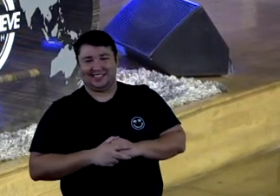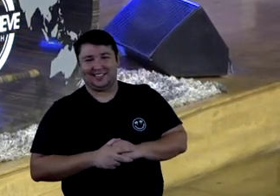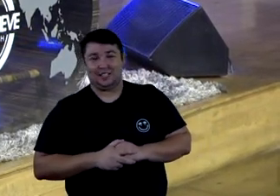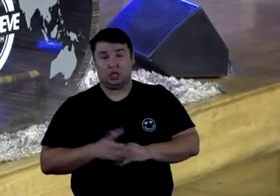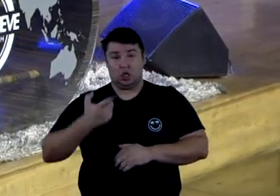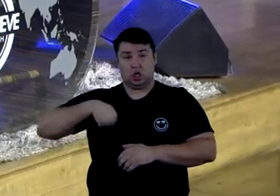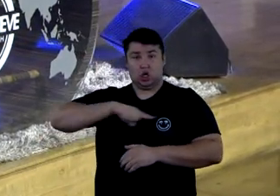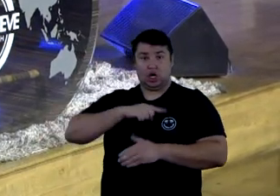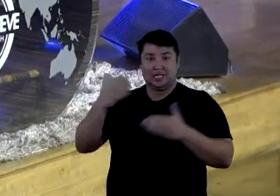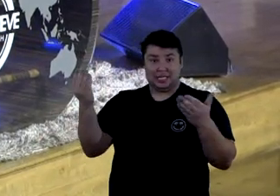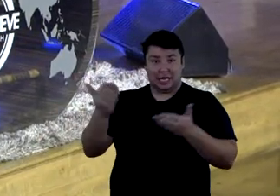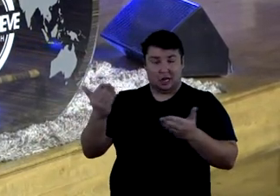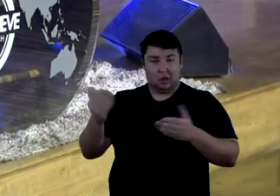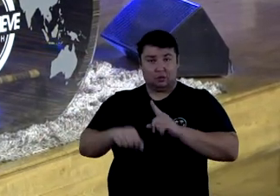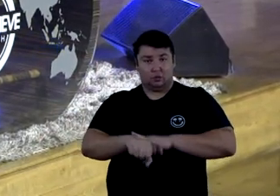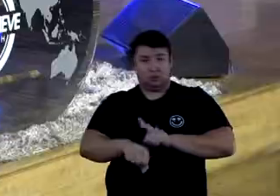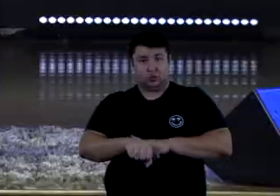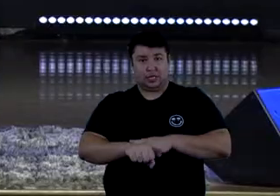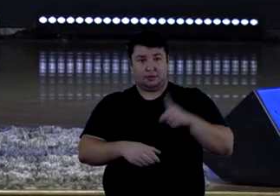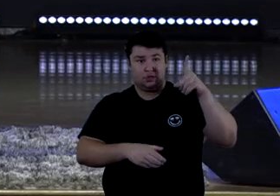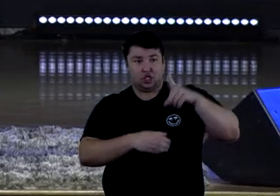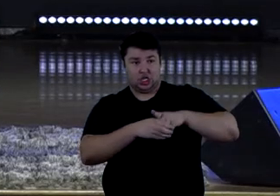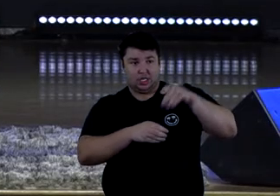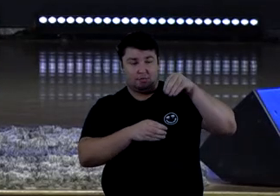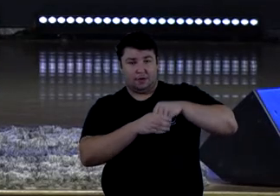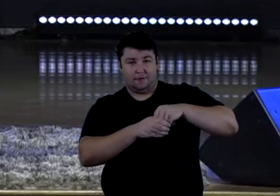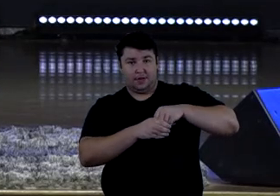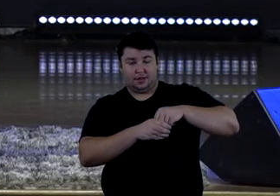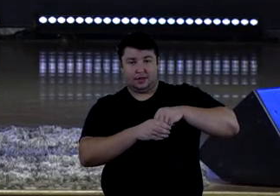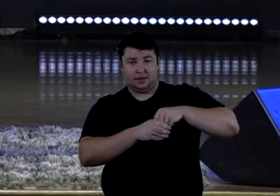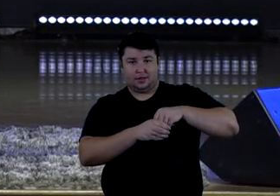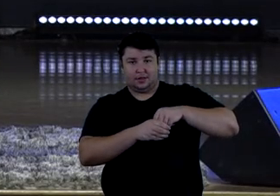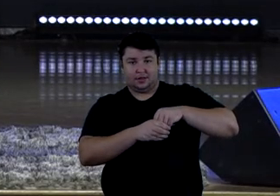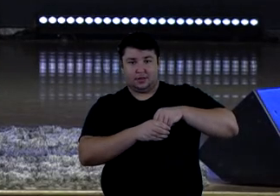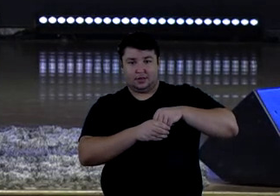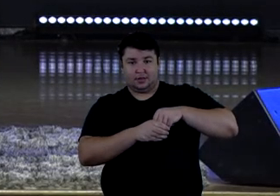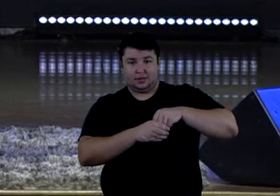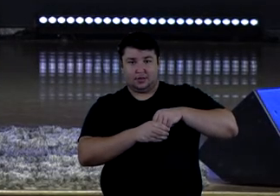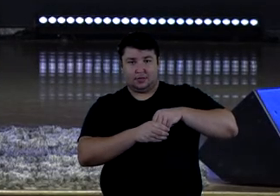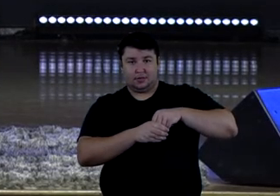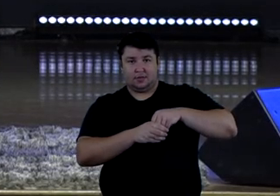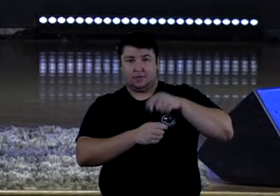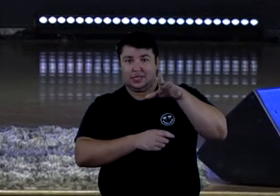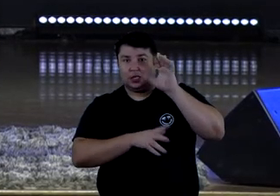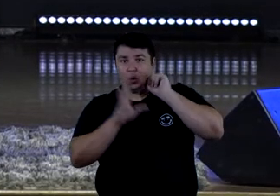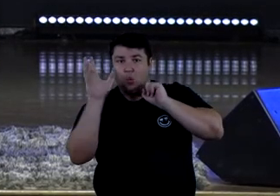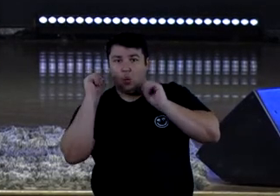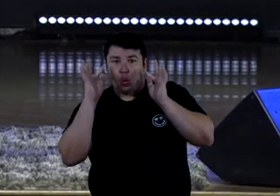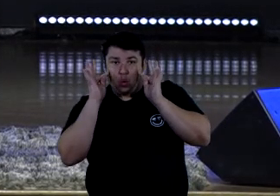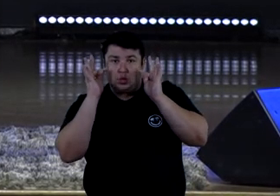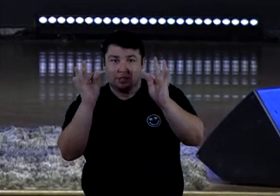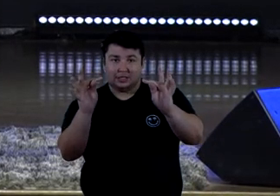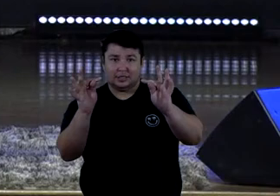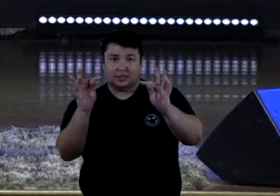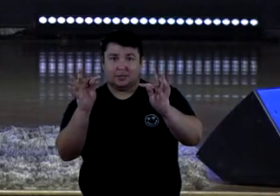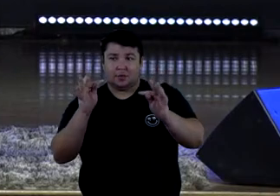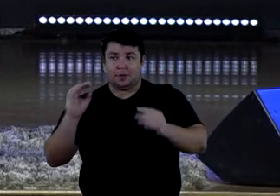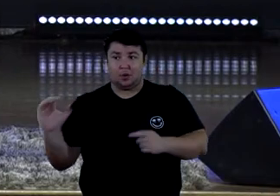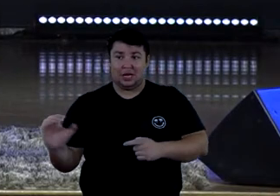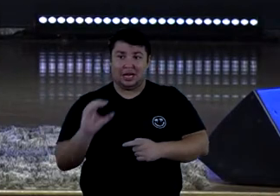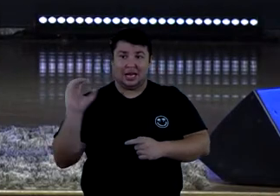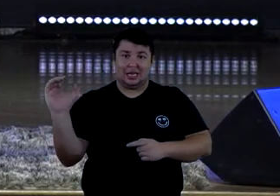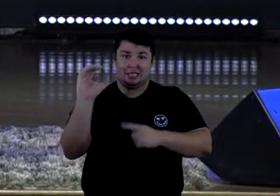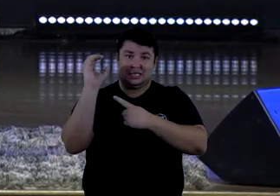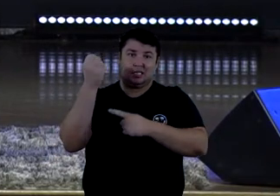Nós vamos ministrar nesse momento os dízimos e as ofertas. Quando você escuta o testemunho dado pelo Cassiano aqui,